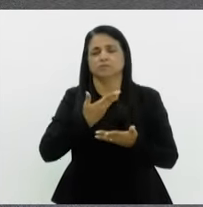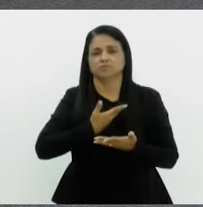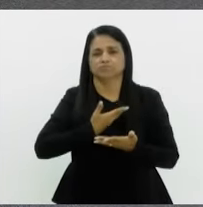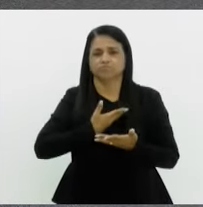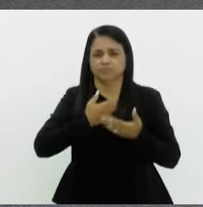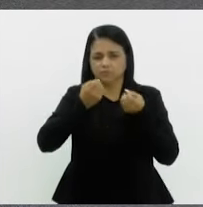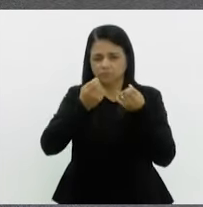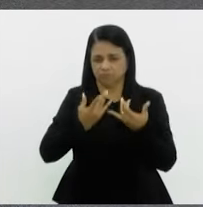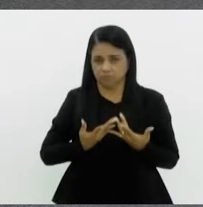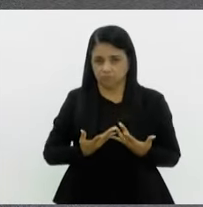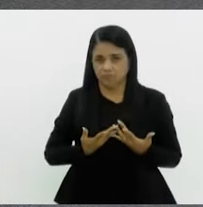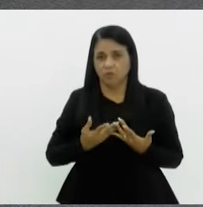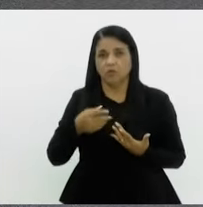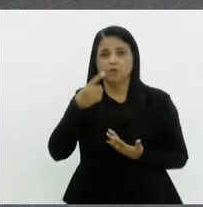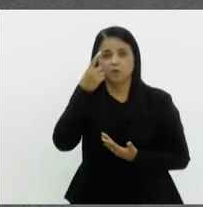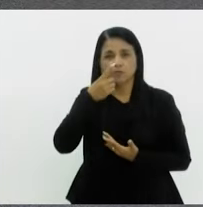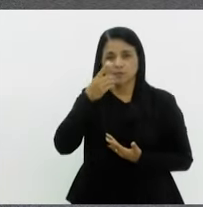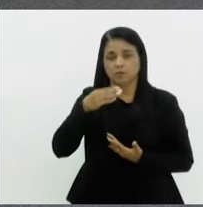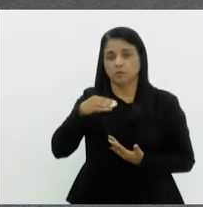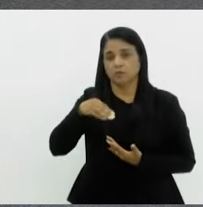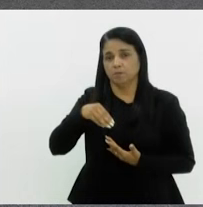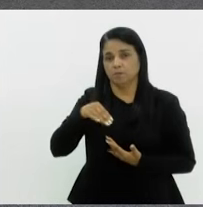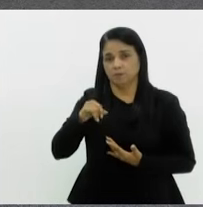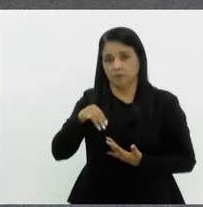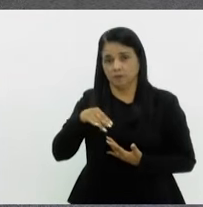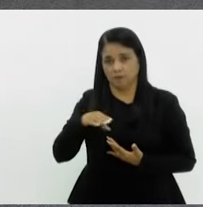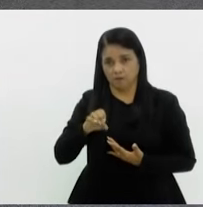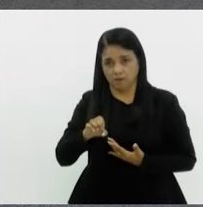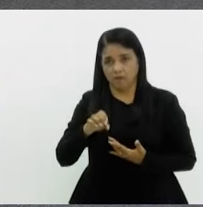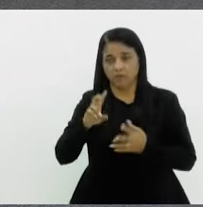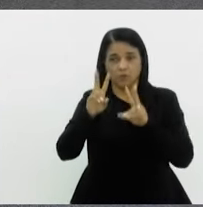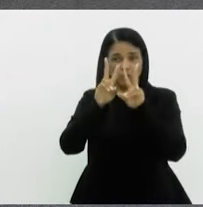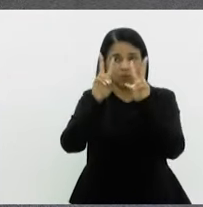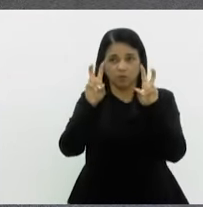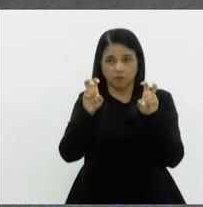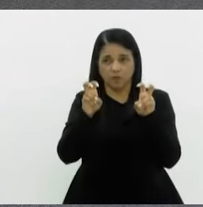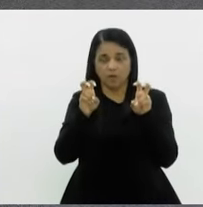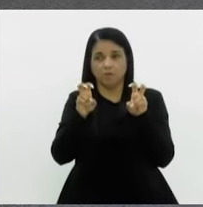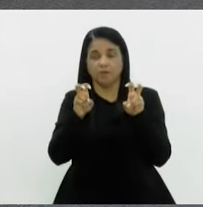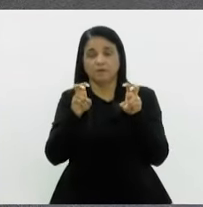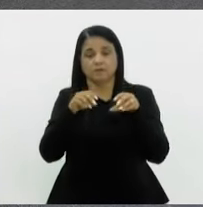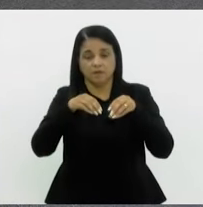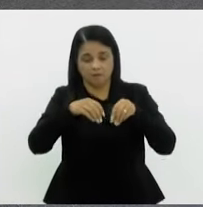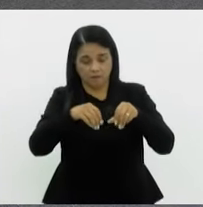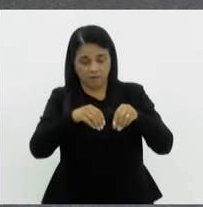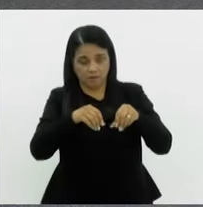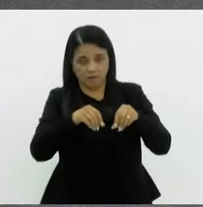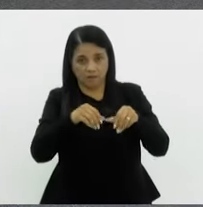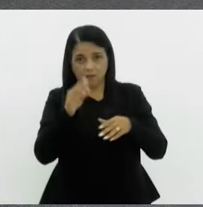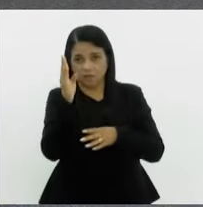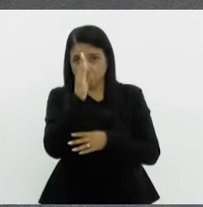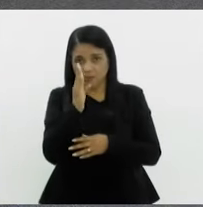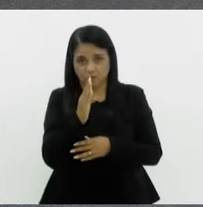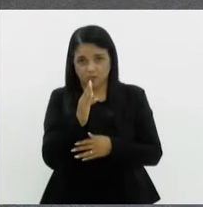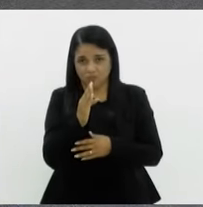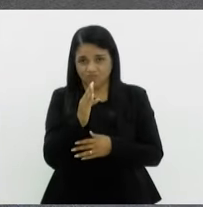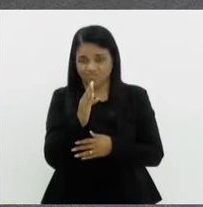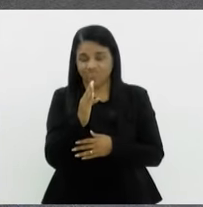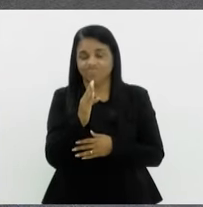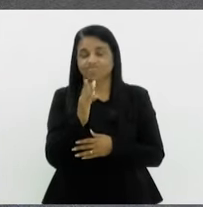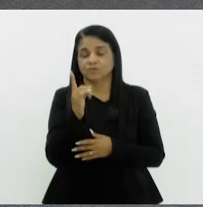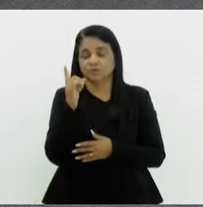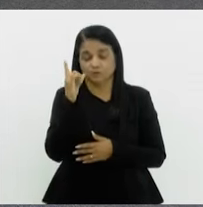antecederam, e nesse caso o deputado Carlos Mink, o tema da concentração da terra no Brasil não é de hoje,